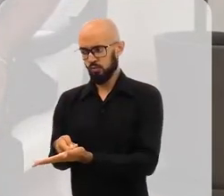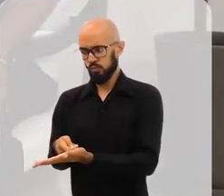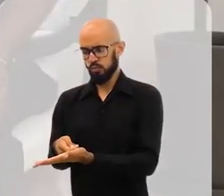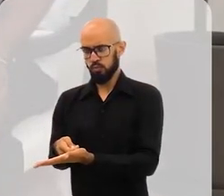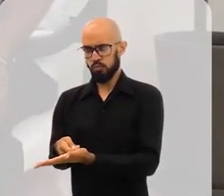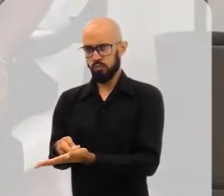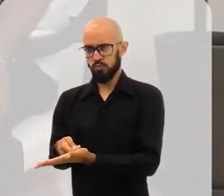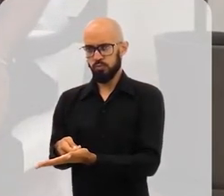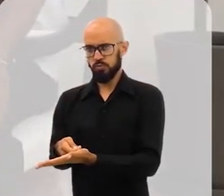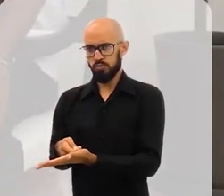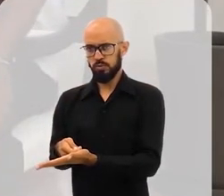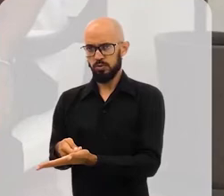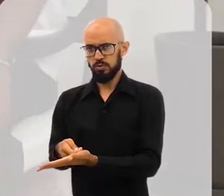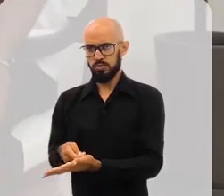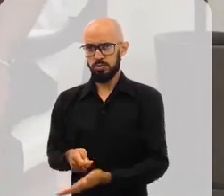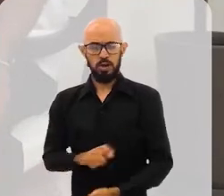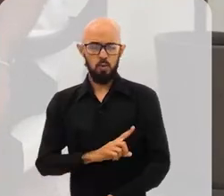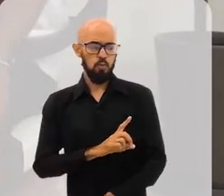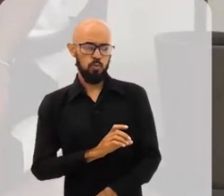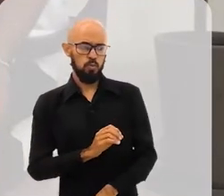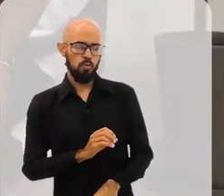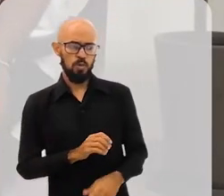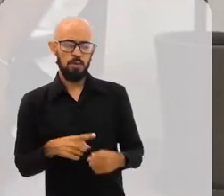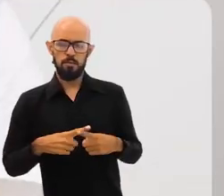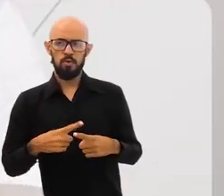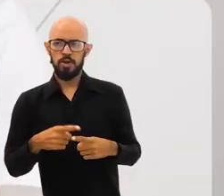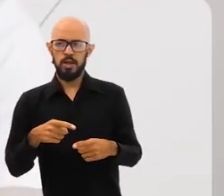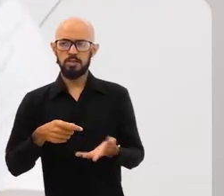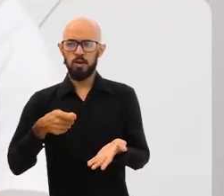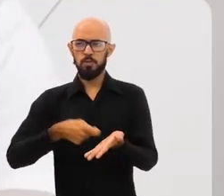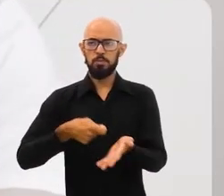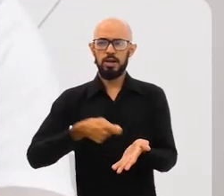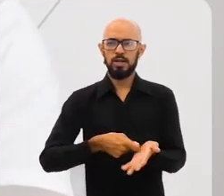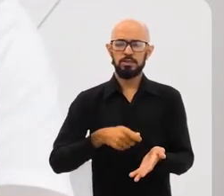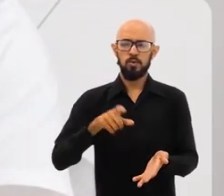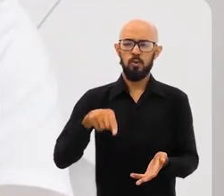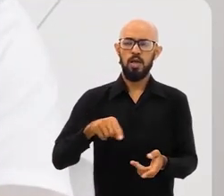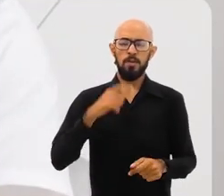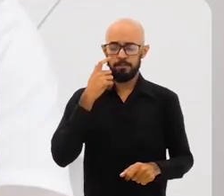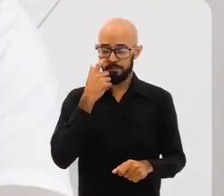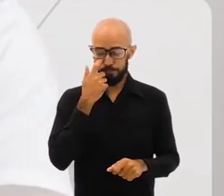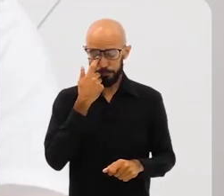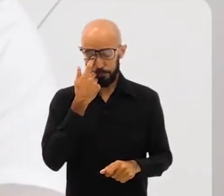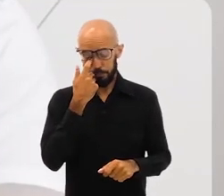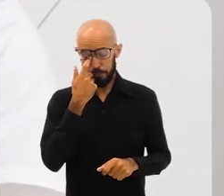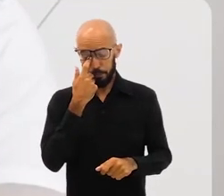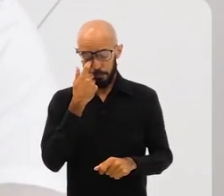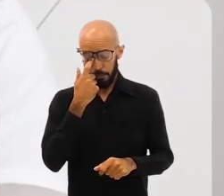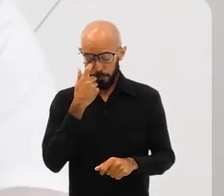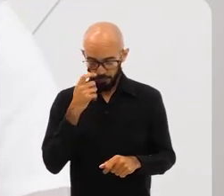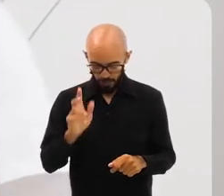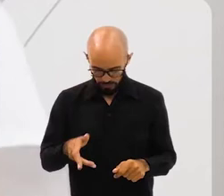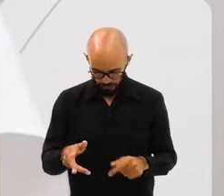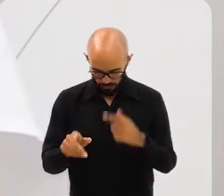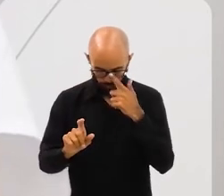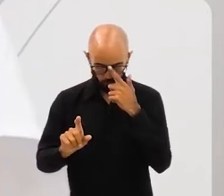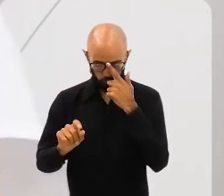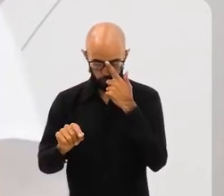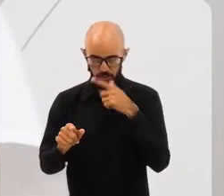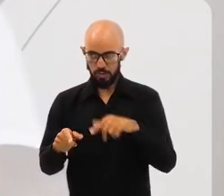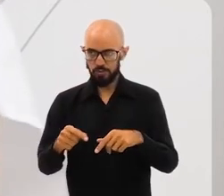não existe uma que obrigação lá na matriz africana é sempre uma como é que eu vou lhe dizer